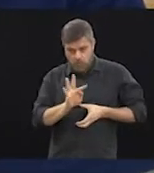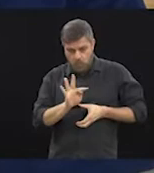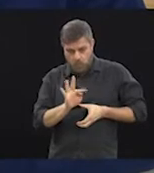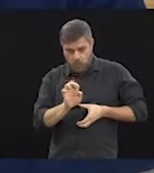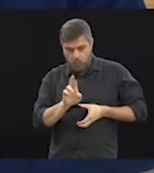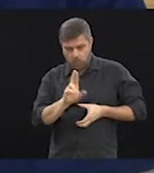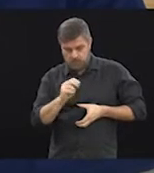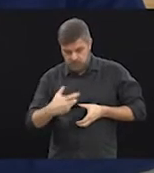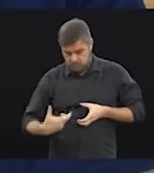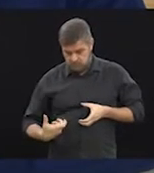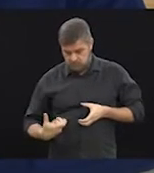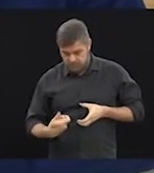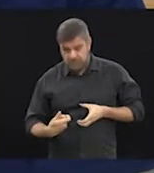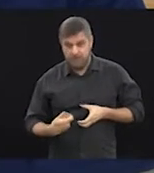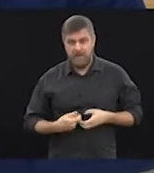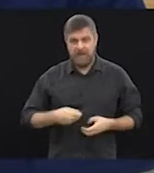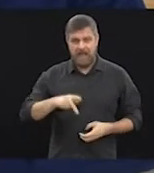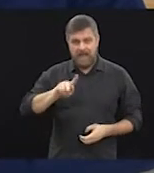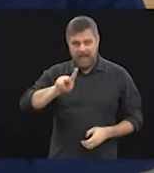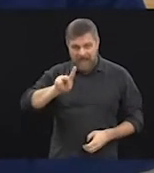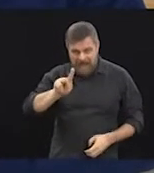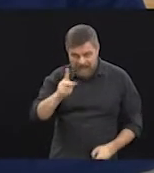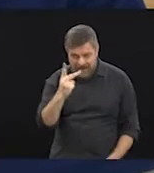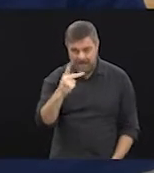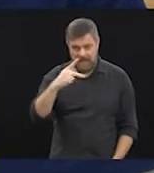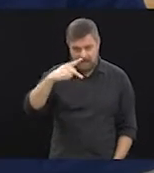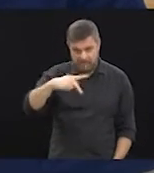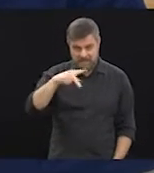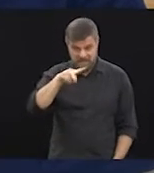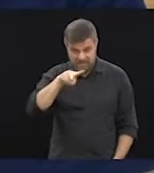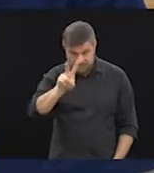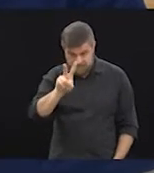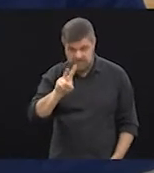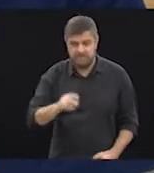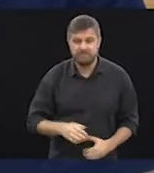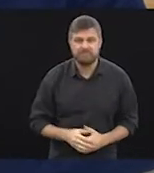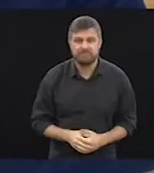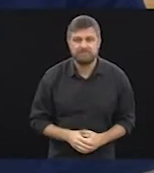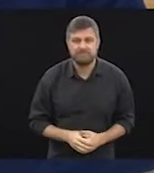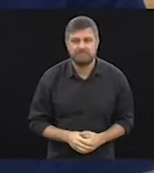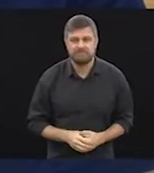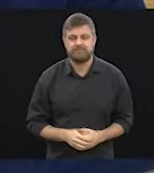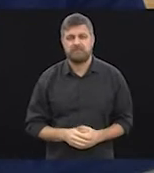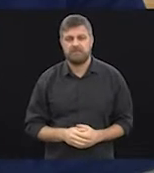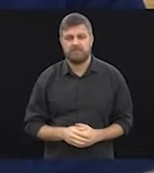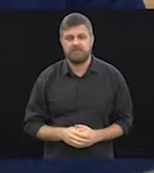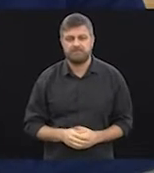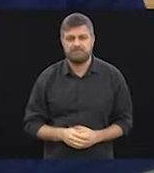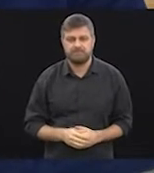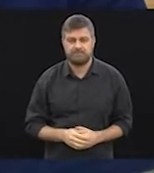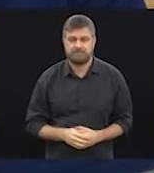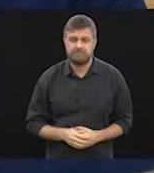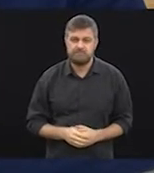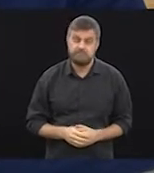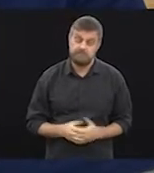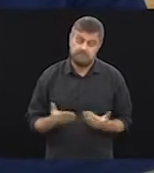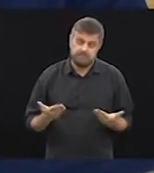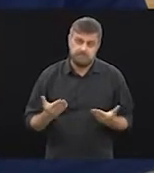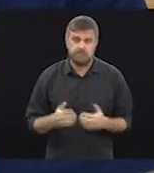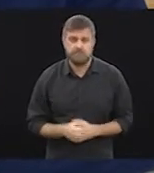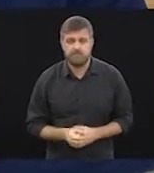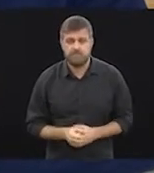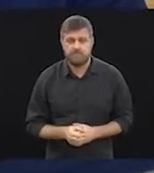a vacinação para o vírus, para o cólon uterino do HPV. Quer dizer,